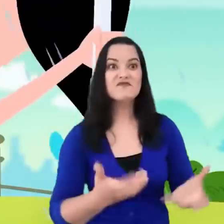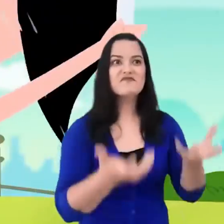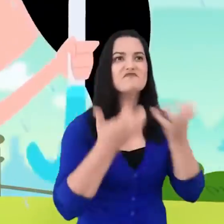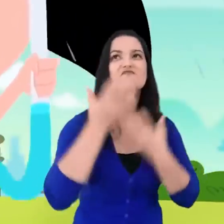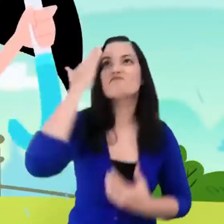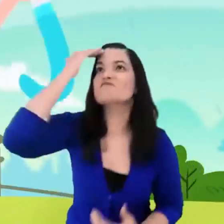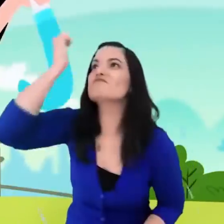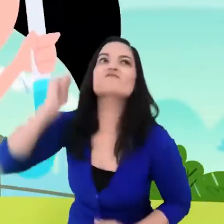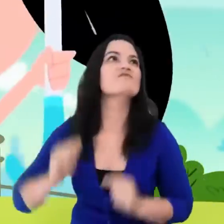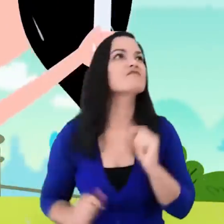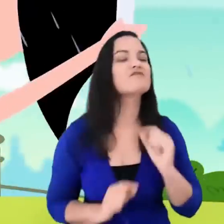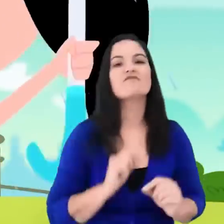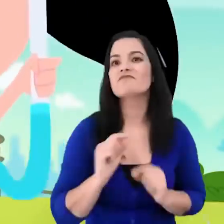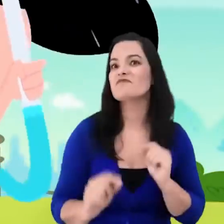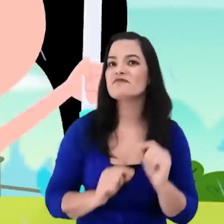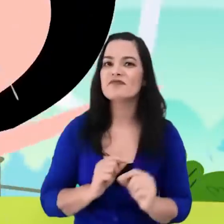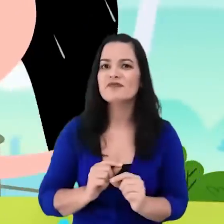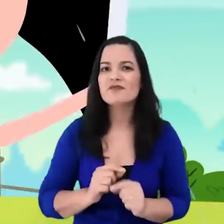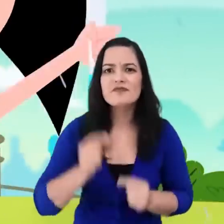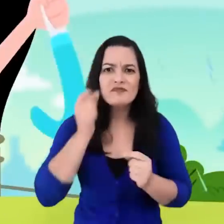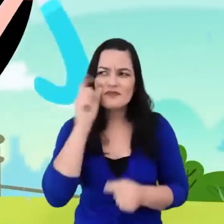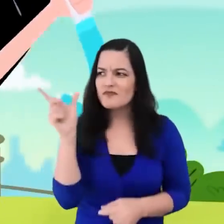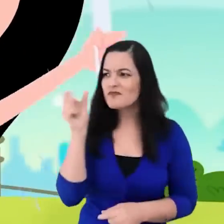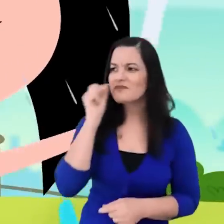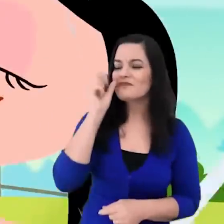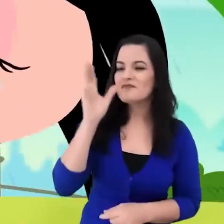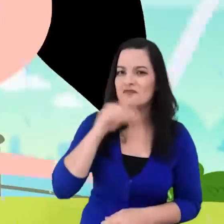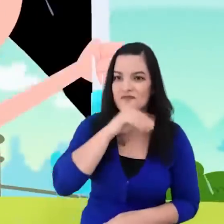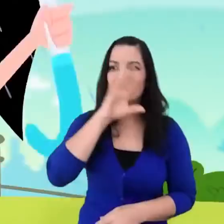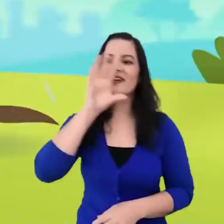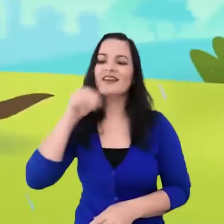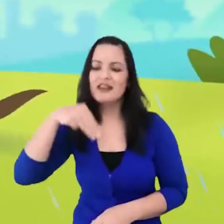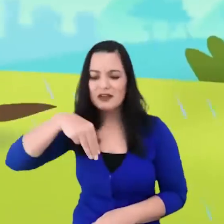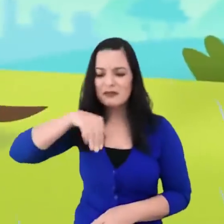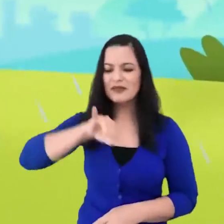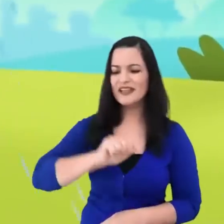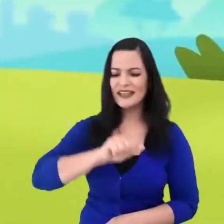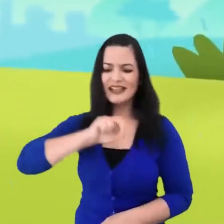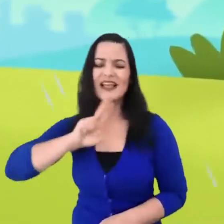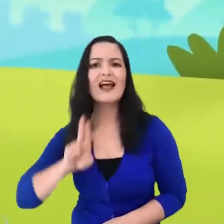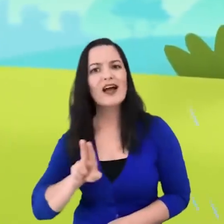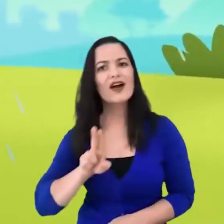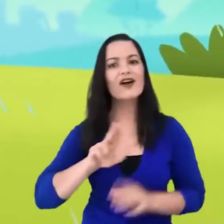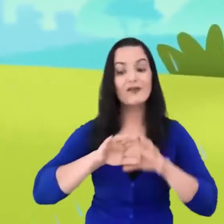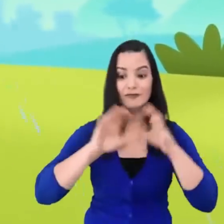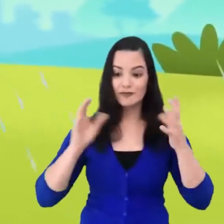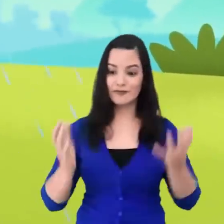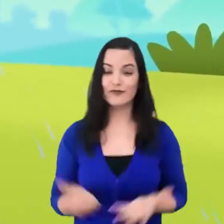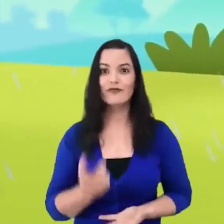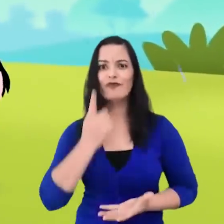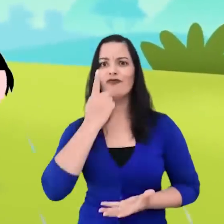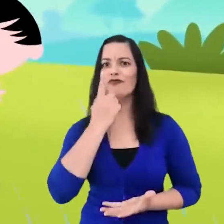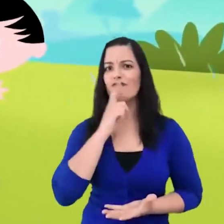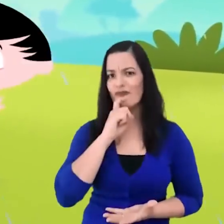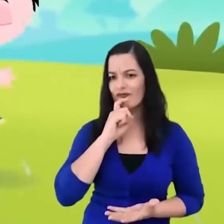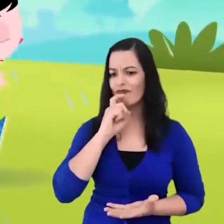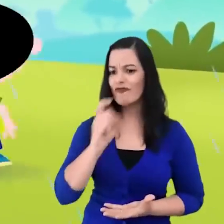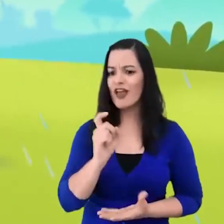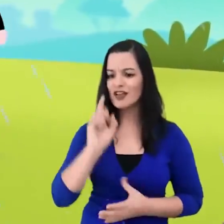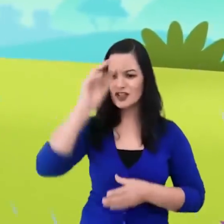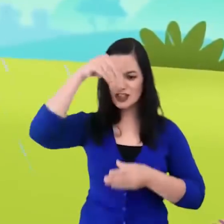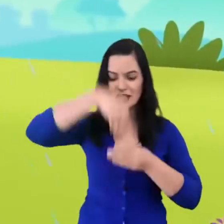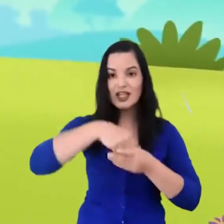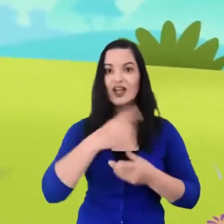Eu quero saber por que o gato mia. Verde por fora, vermelha por dentro é